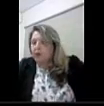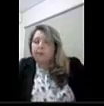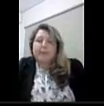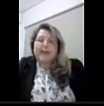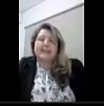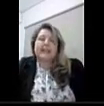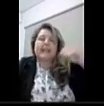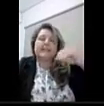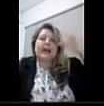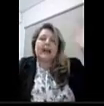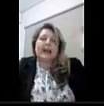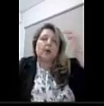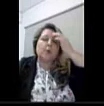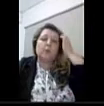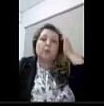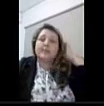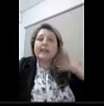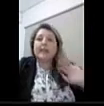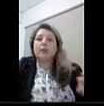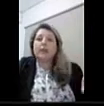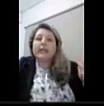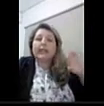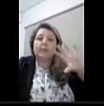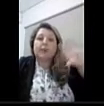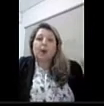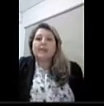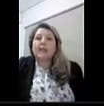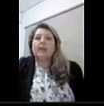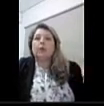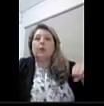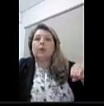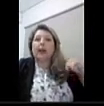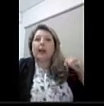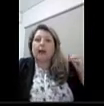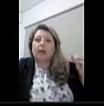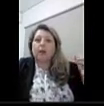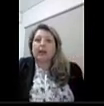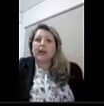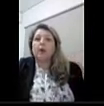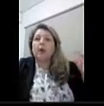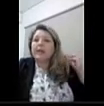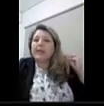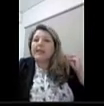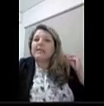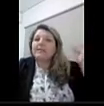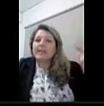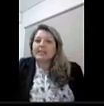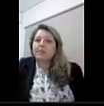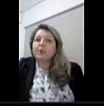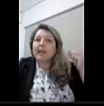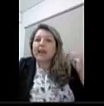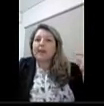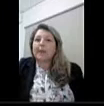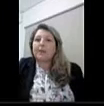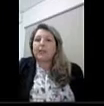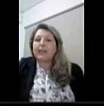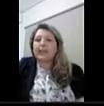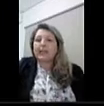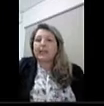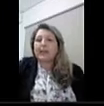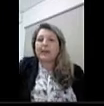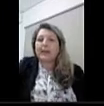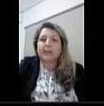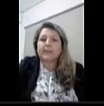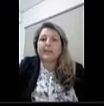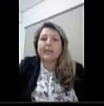uma peça teatral, um museu, que ele possa ir ao local e, às vezes, buscar a partir